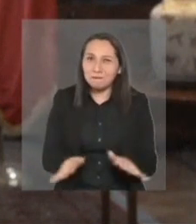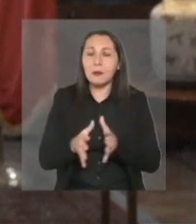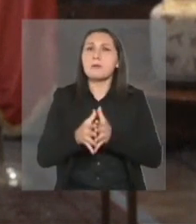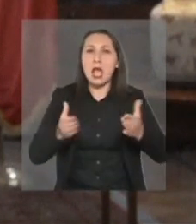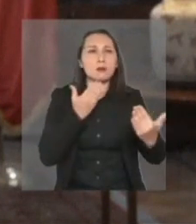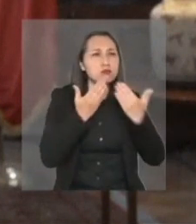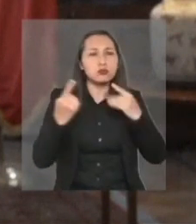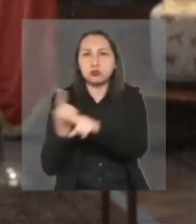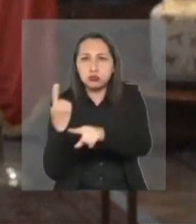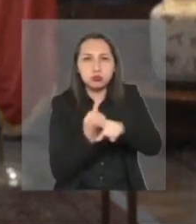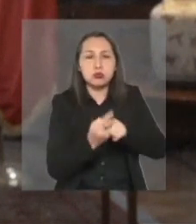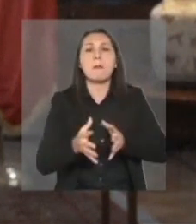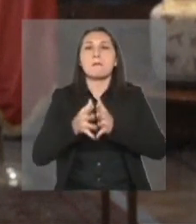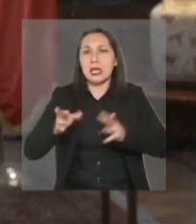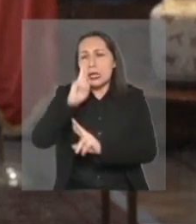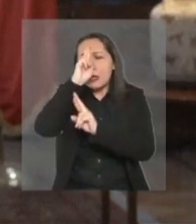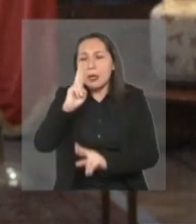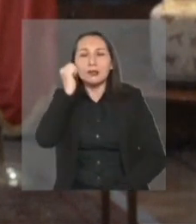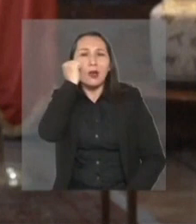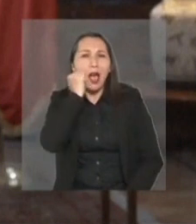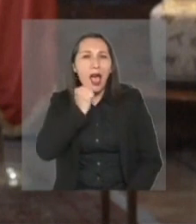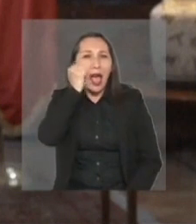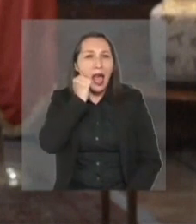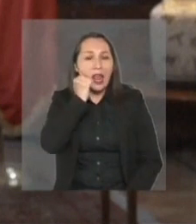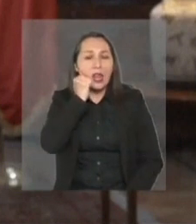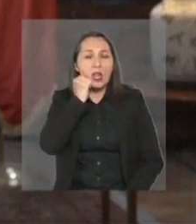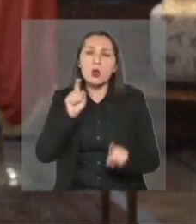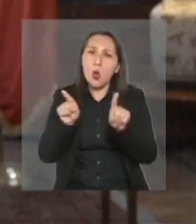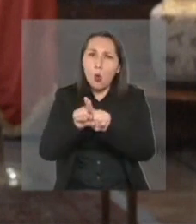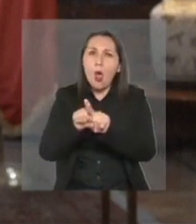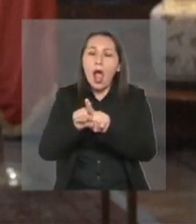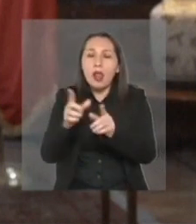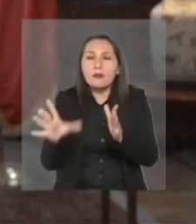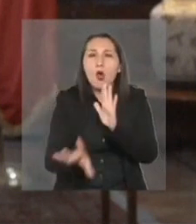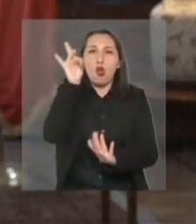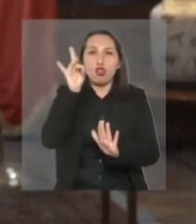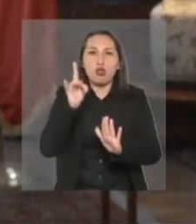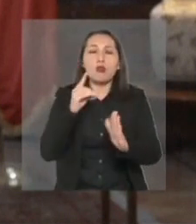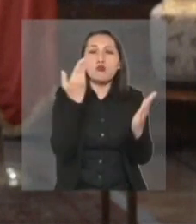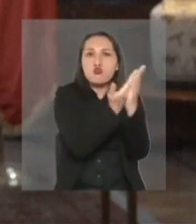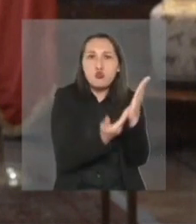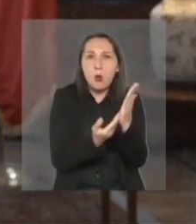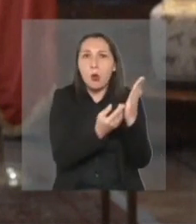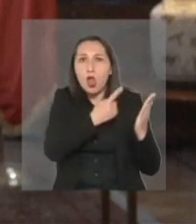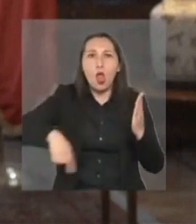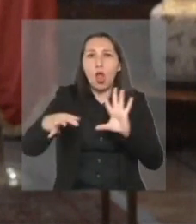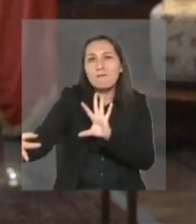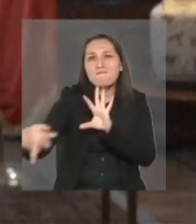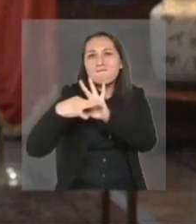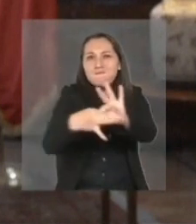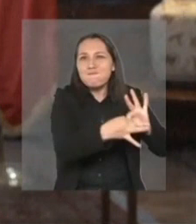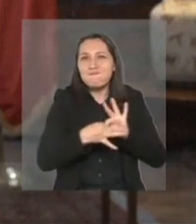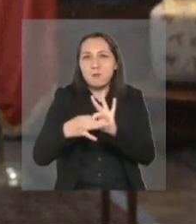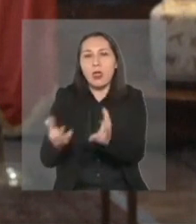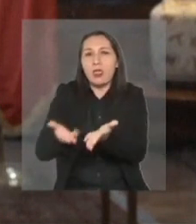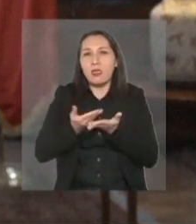e afeto, até chegarmos a uma proposta que nos envolva a todos, que inspire confiança, que nos una como país. E então